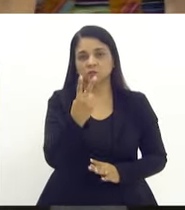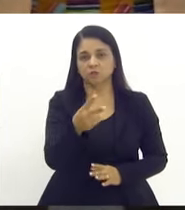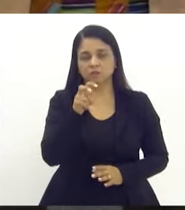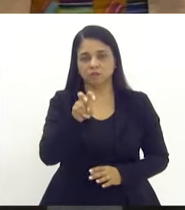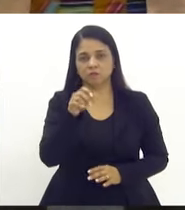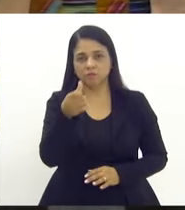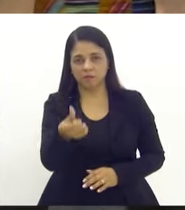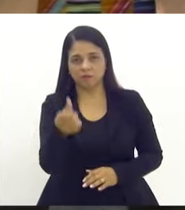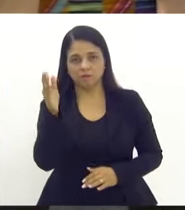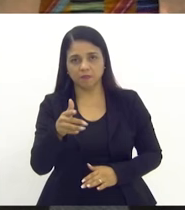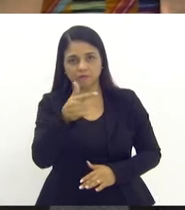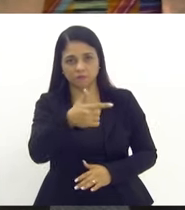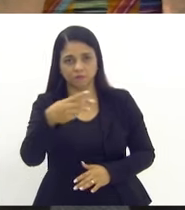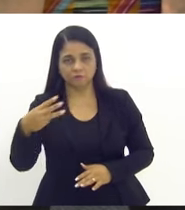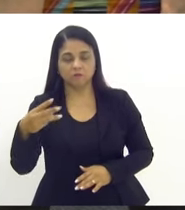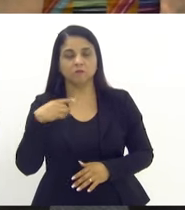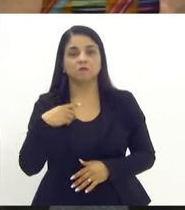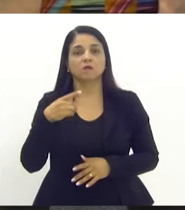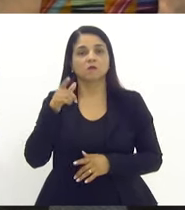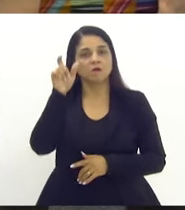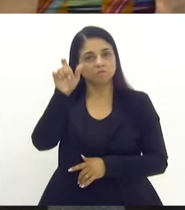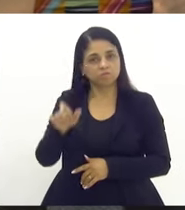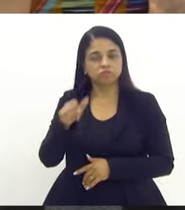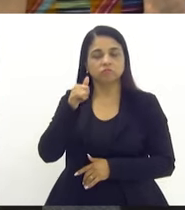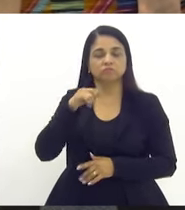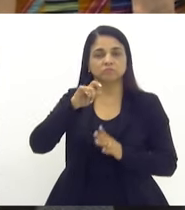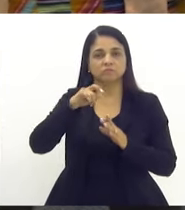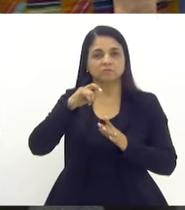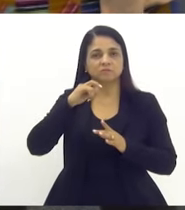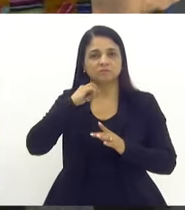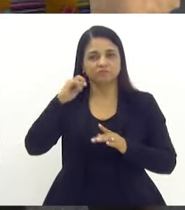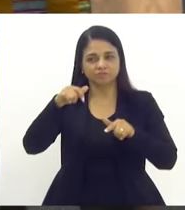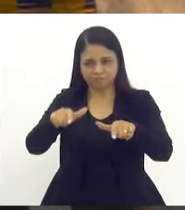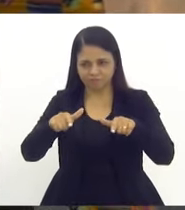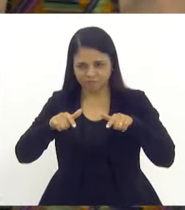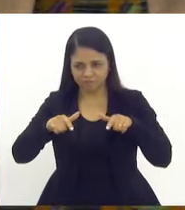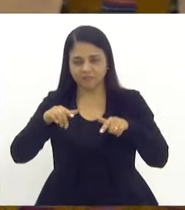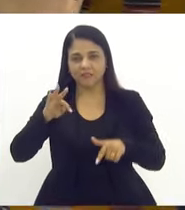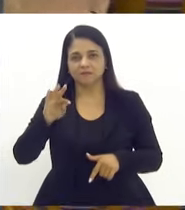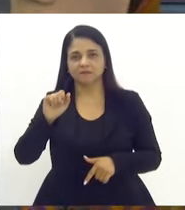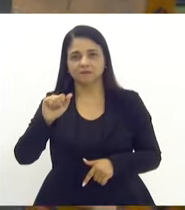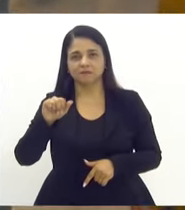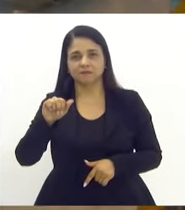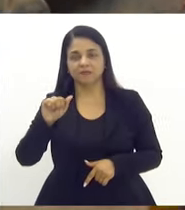256/2023, medalha de Tiradentes Tarcísio Gomes de Freitas, e o projeto de resolução